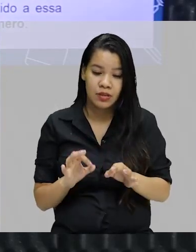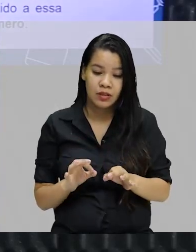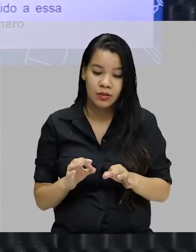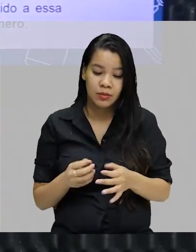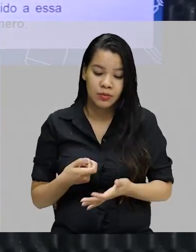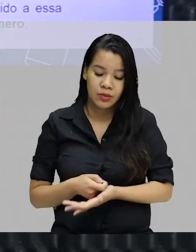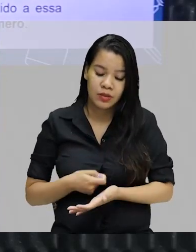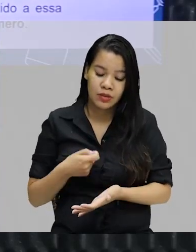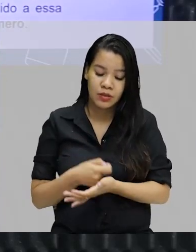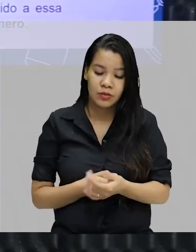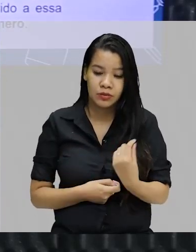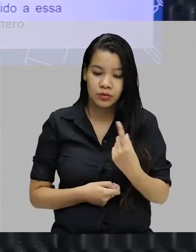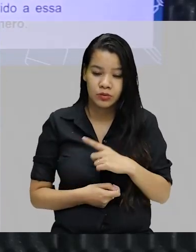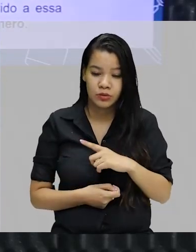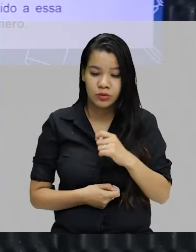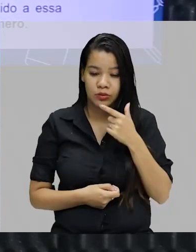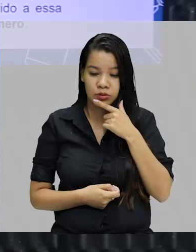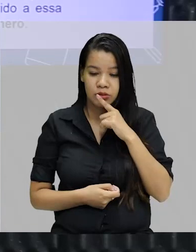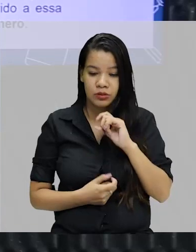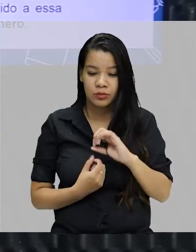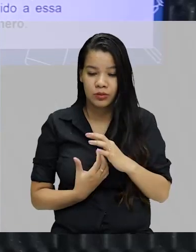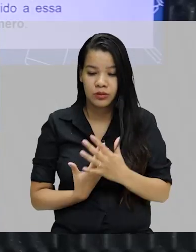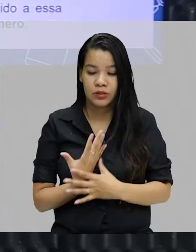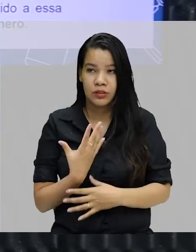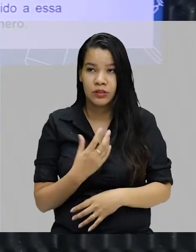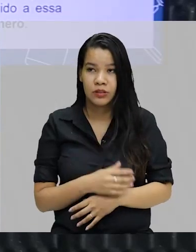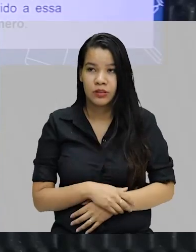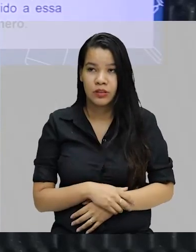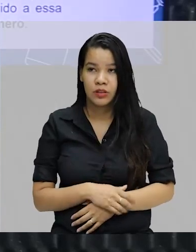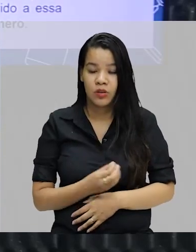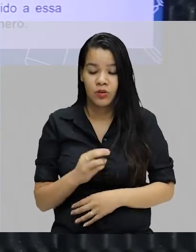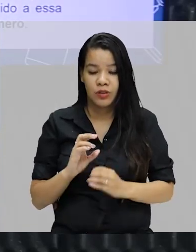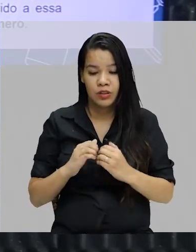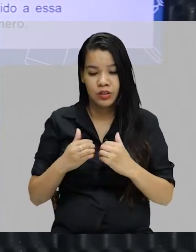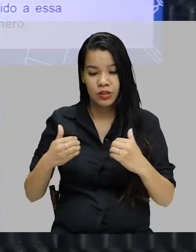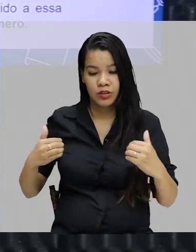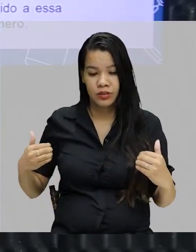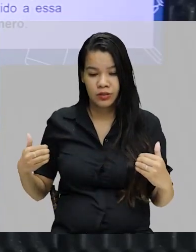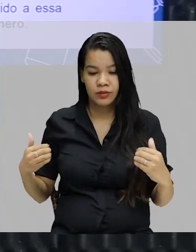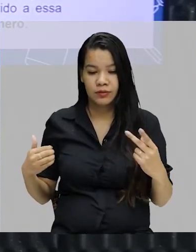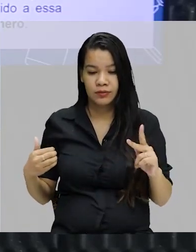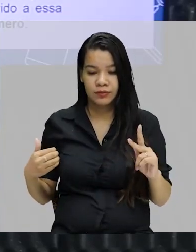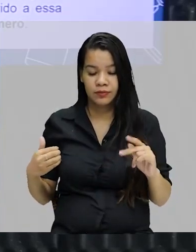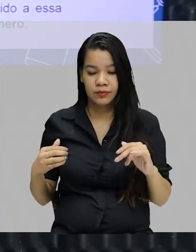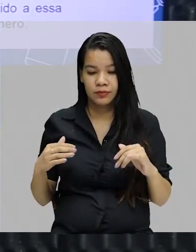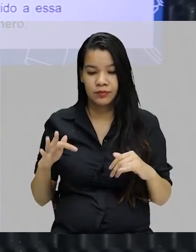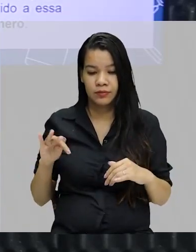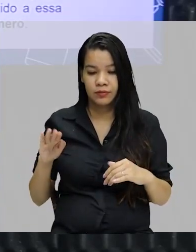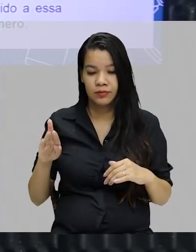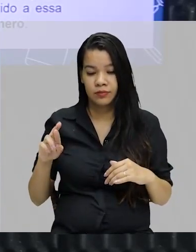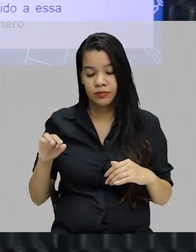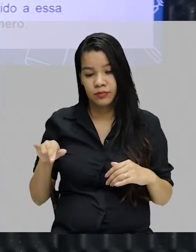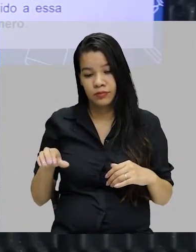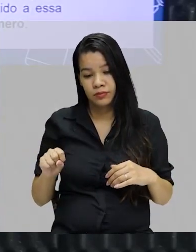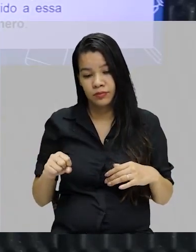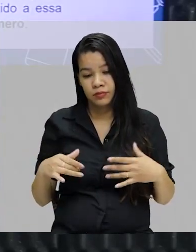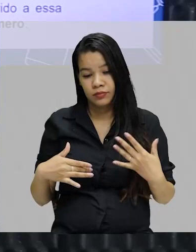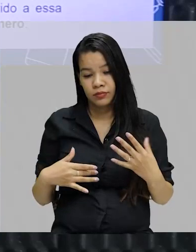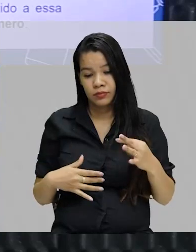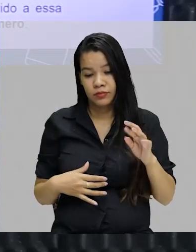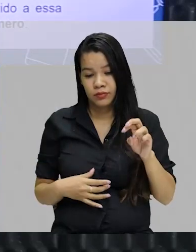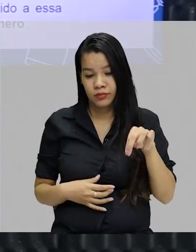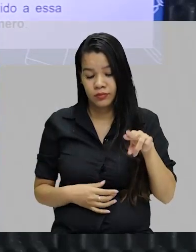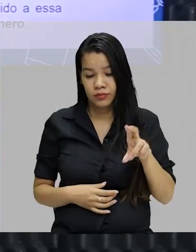nós vamos conseguir, né, vamos conseguir esticar essas fibras. Quando a tensão